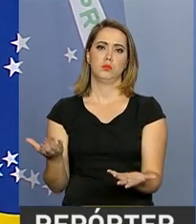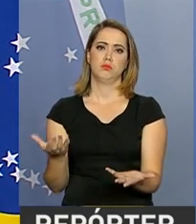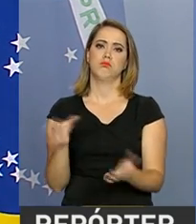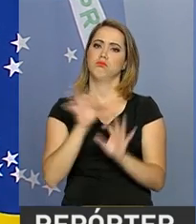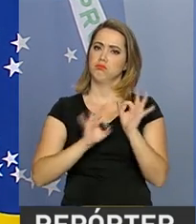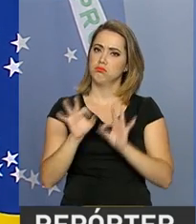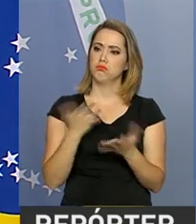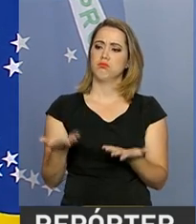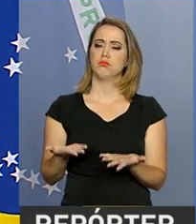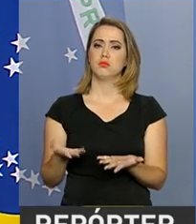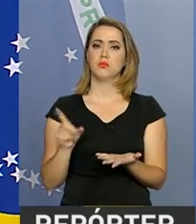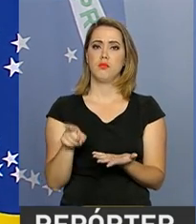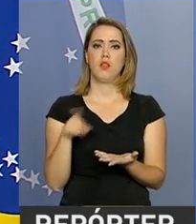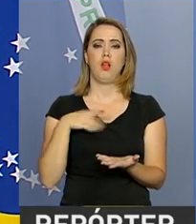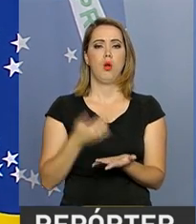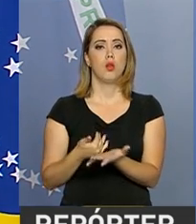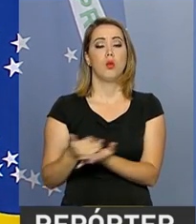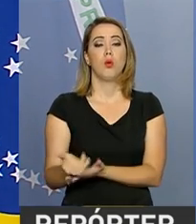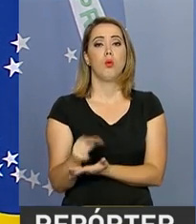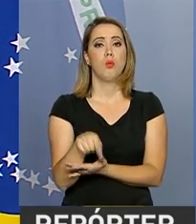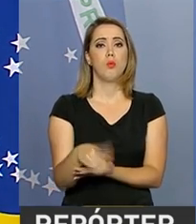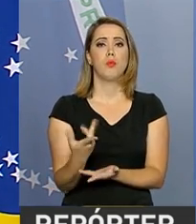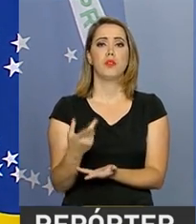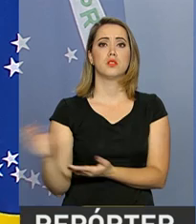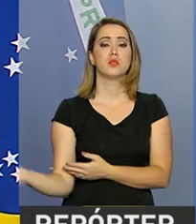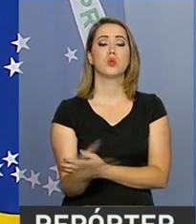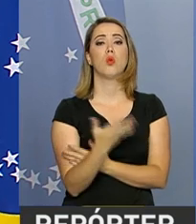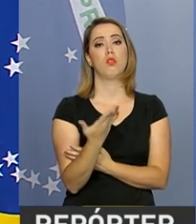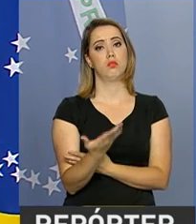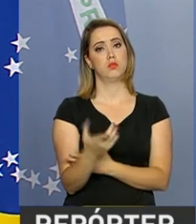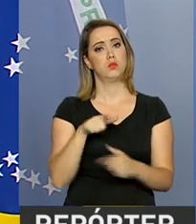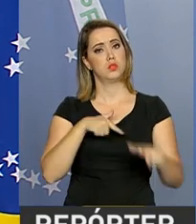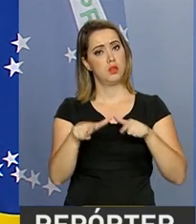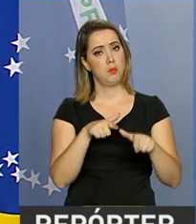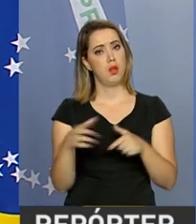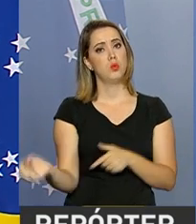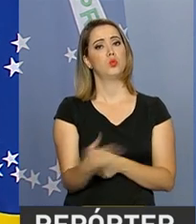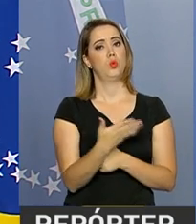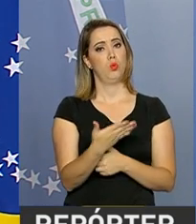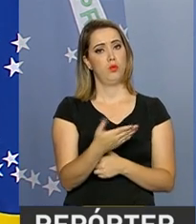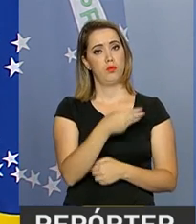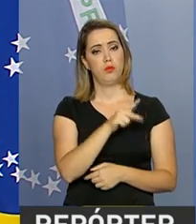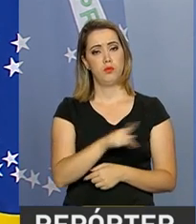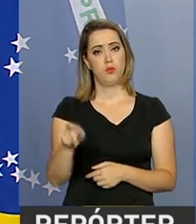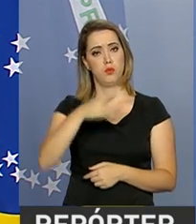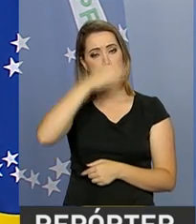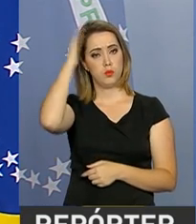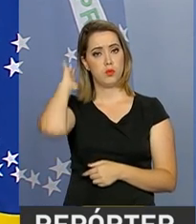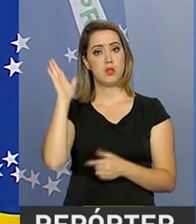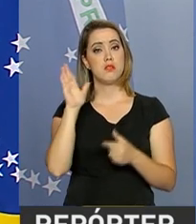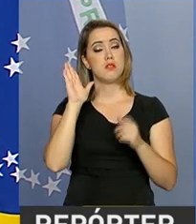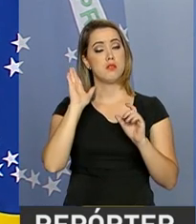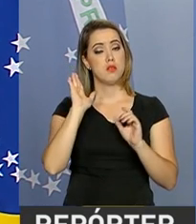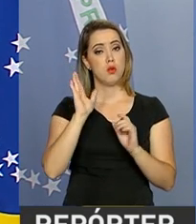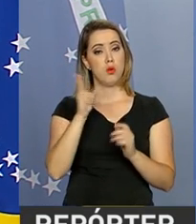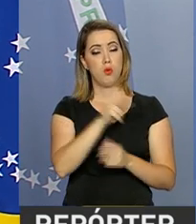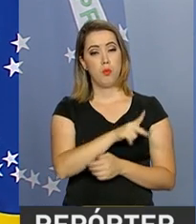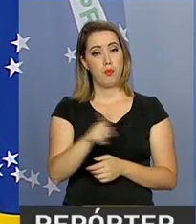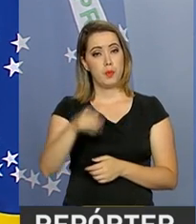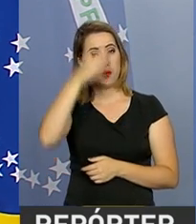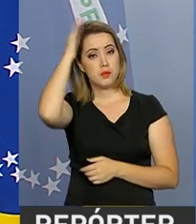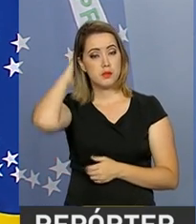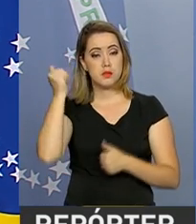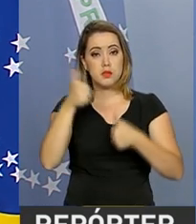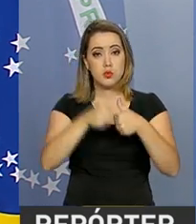iniciativa inovadora e Pioneira o Presidente da República coloca à disposição dos governos